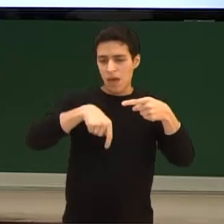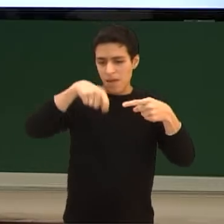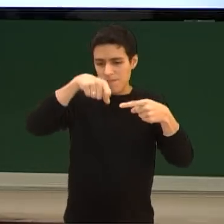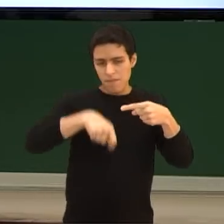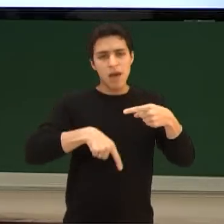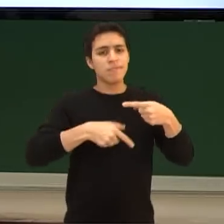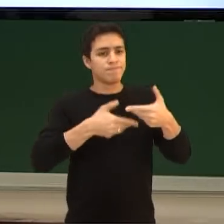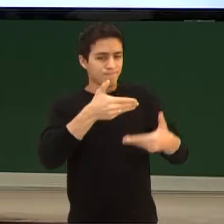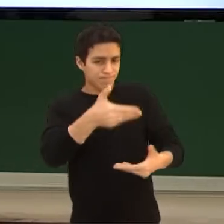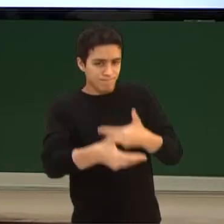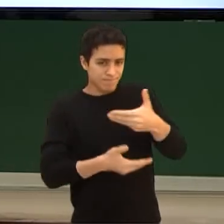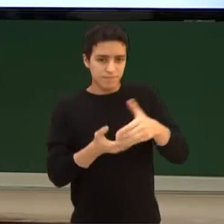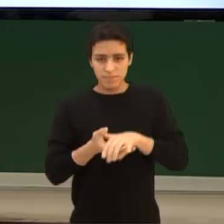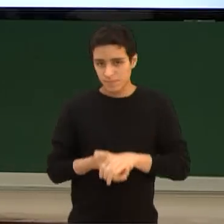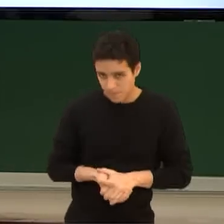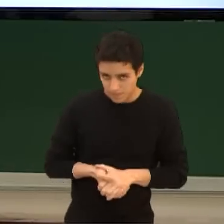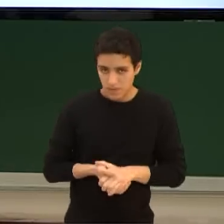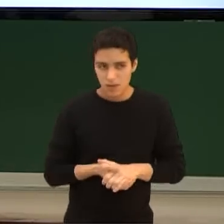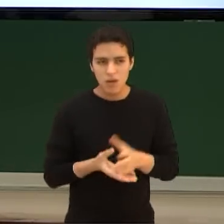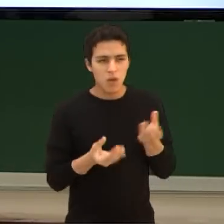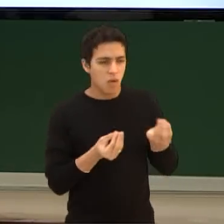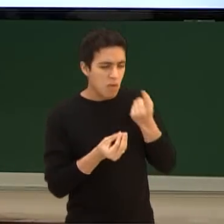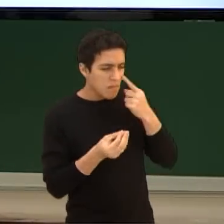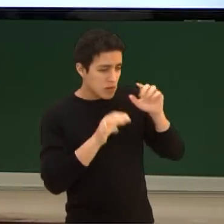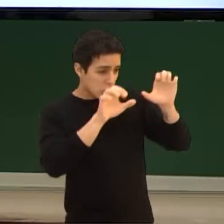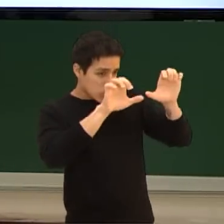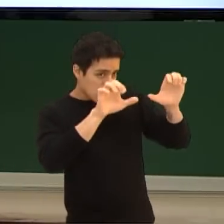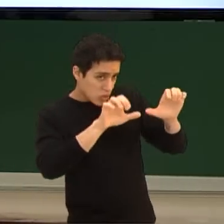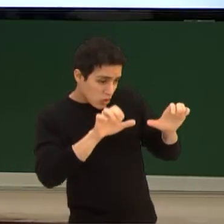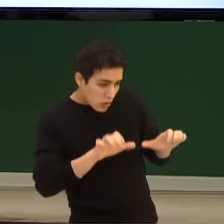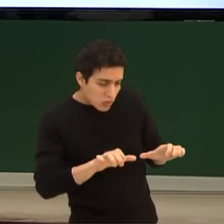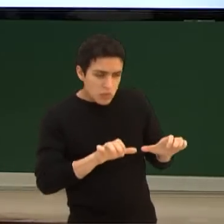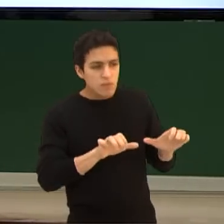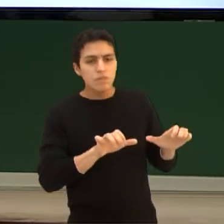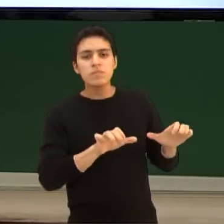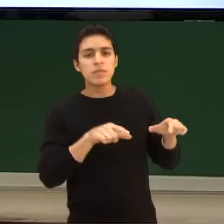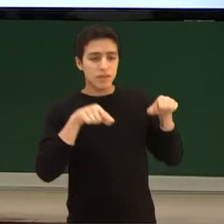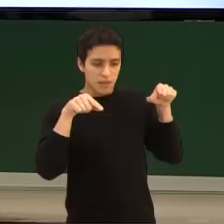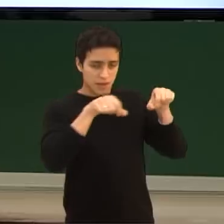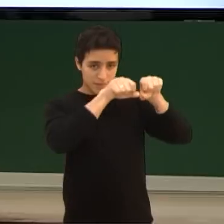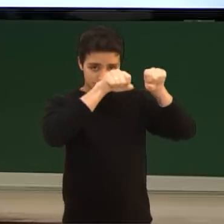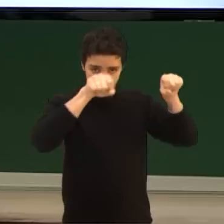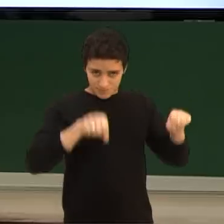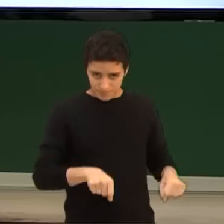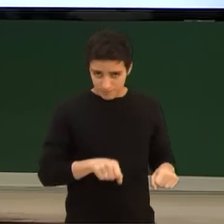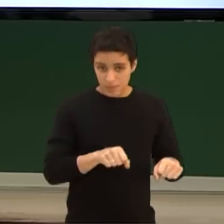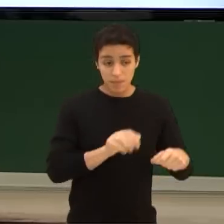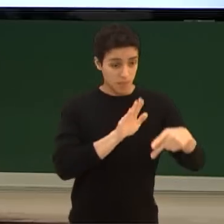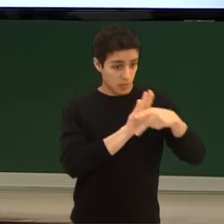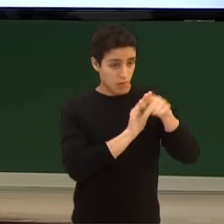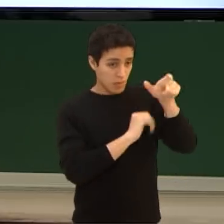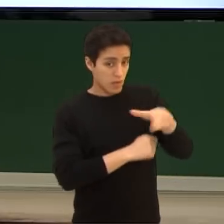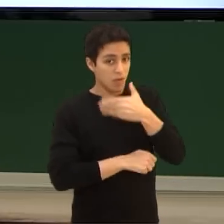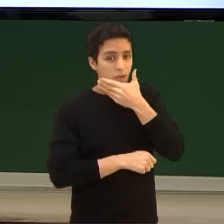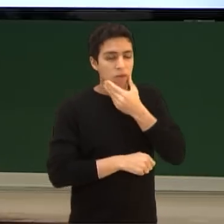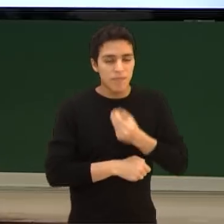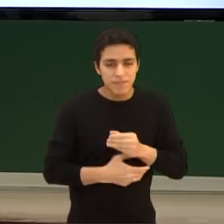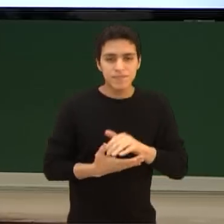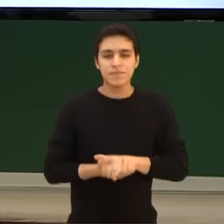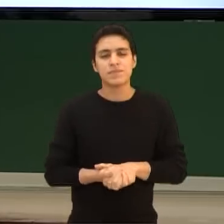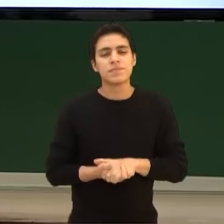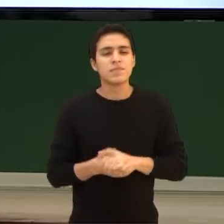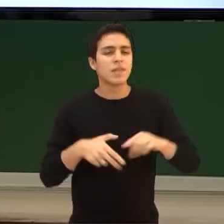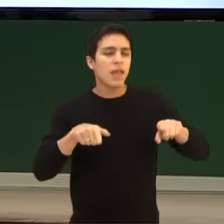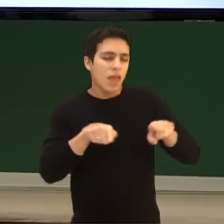espermatozoides. Nós vimos as estruturas que fazem parte desse sistema genital dos homens.